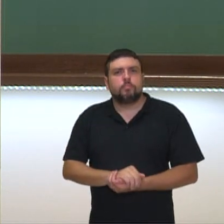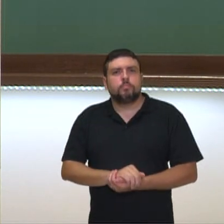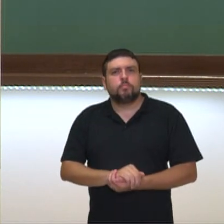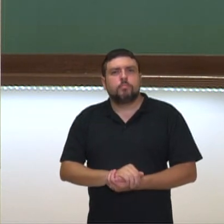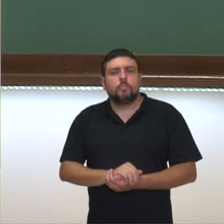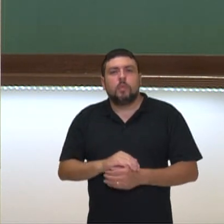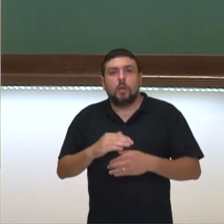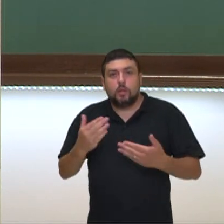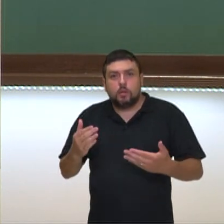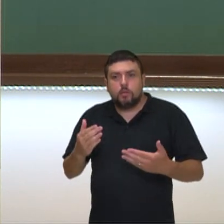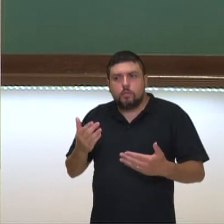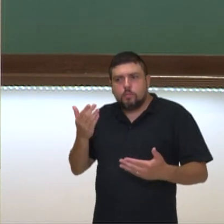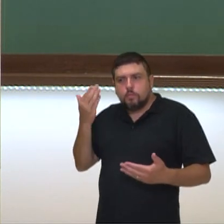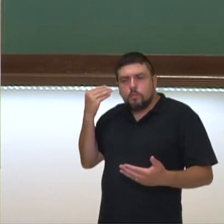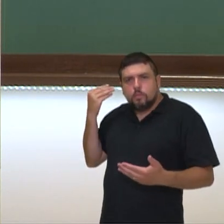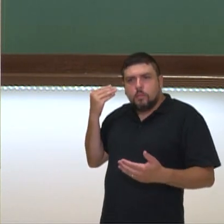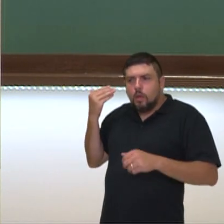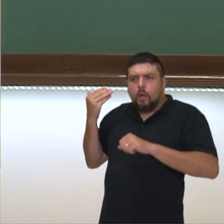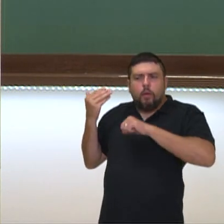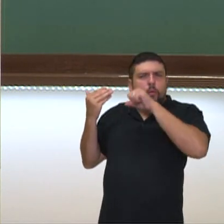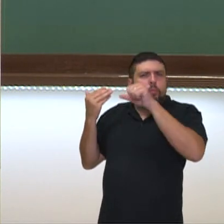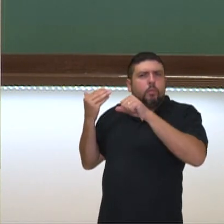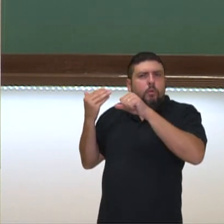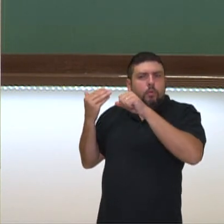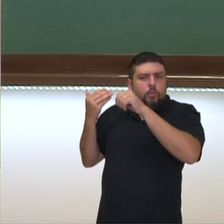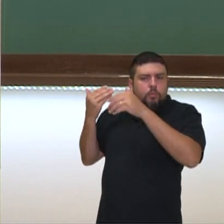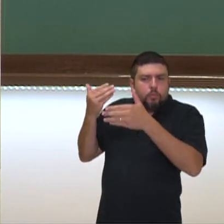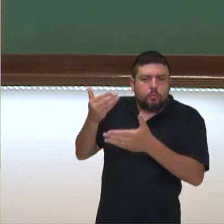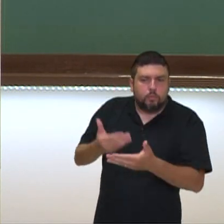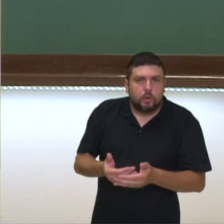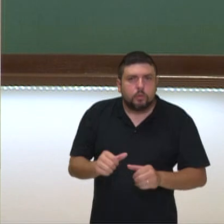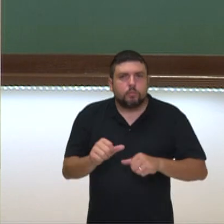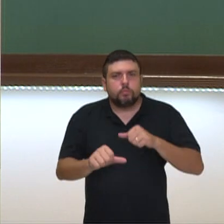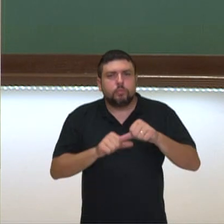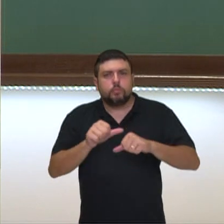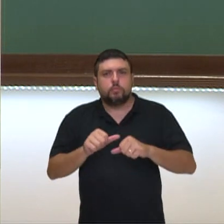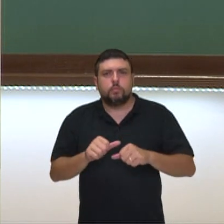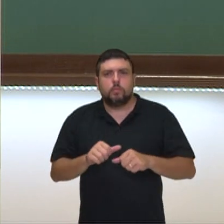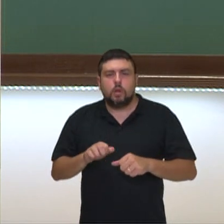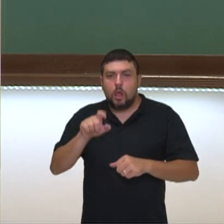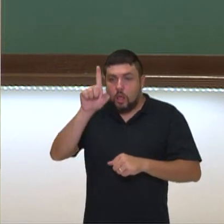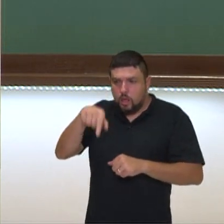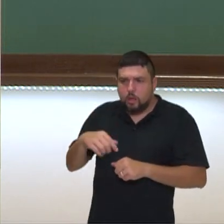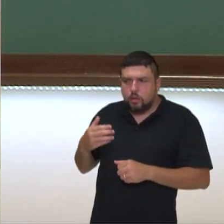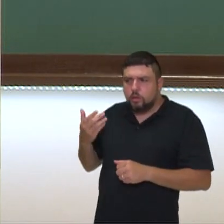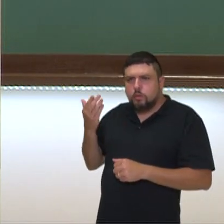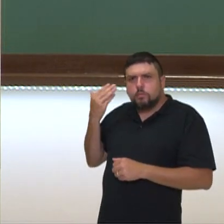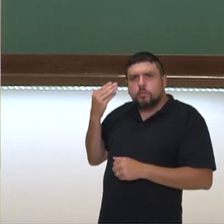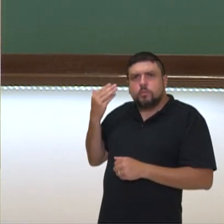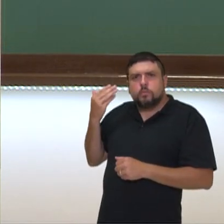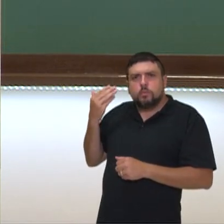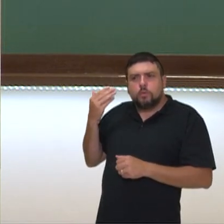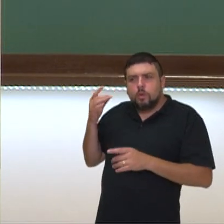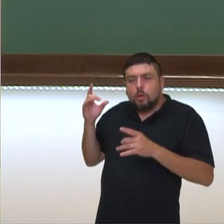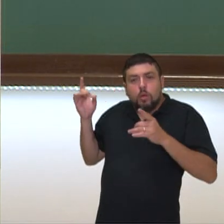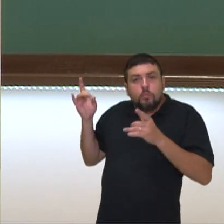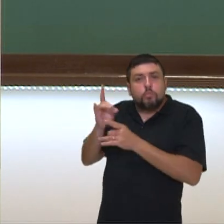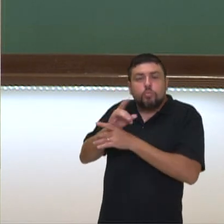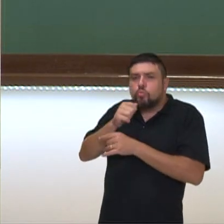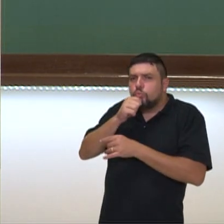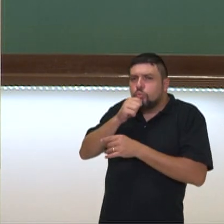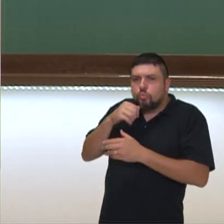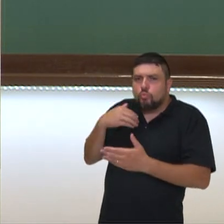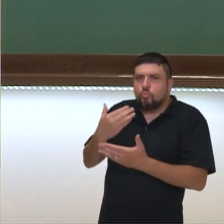consegue mudar, beleza? Normalmente são ações inacabadas, ou que acabou de acontecer ali,